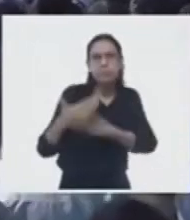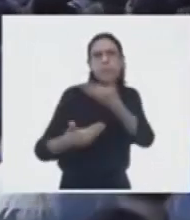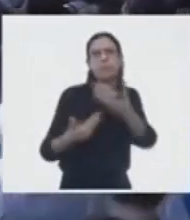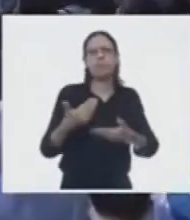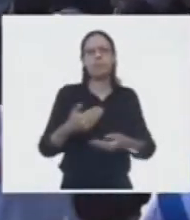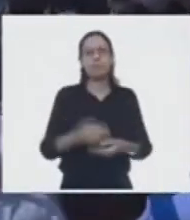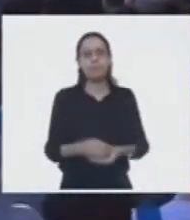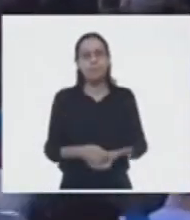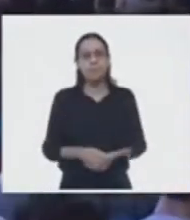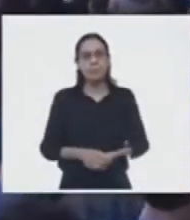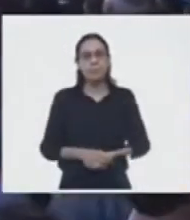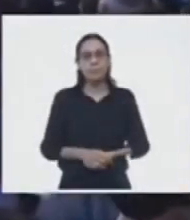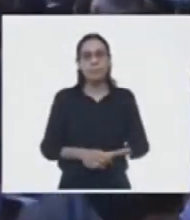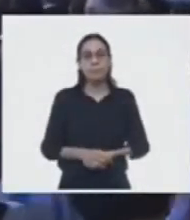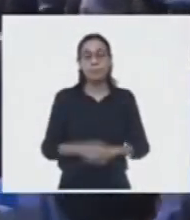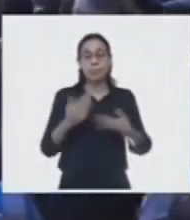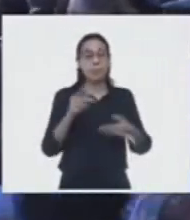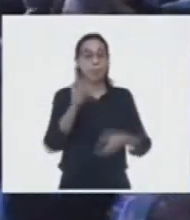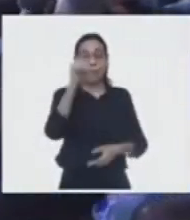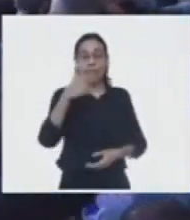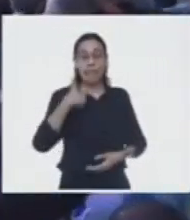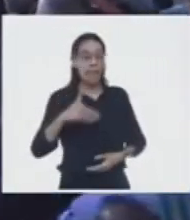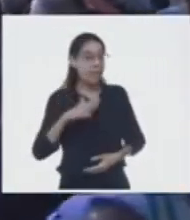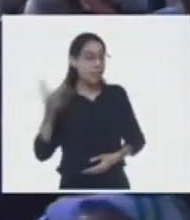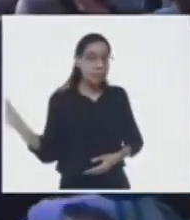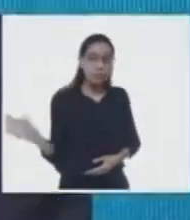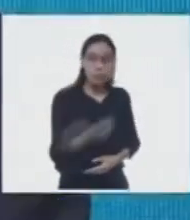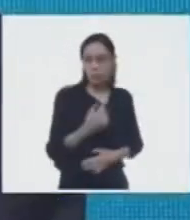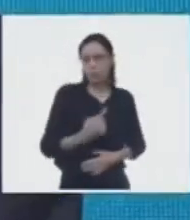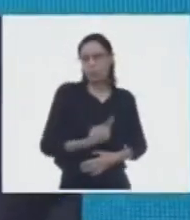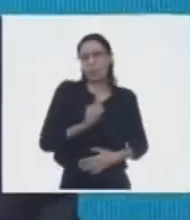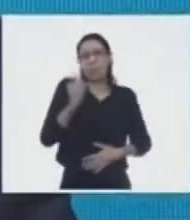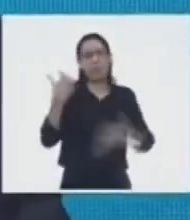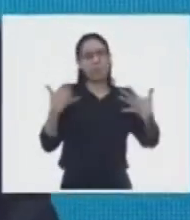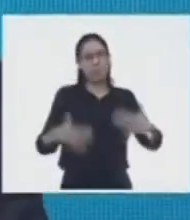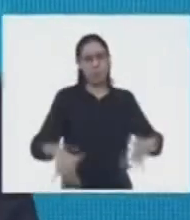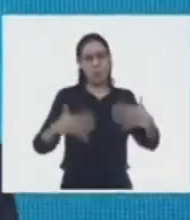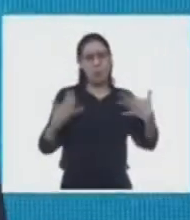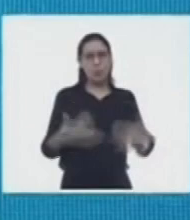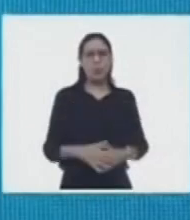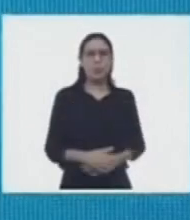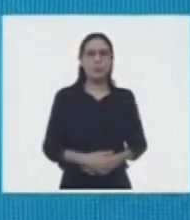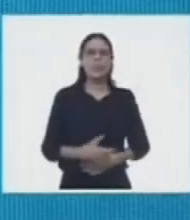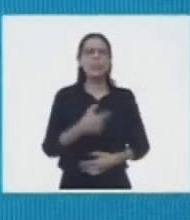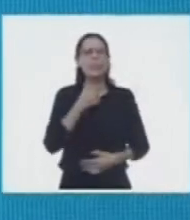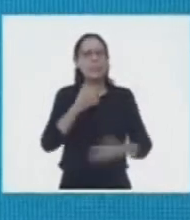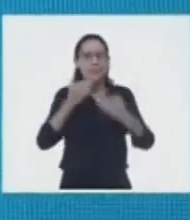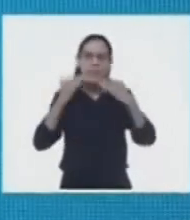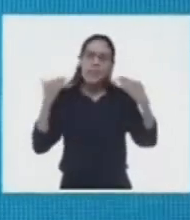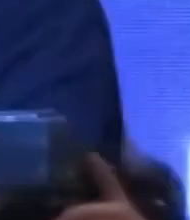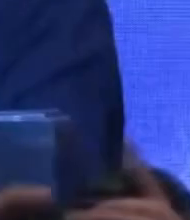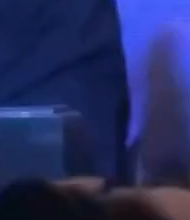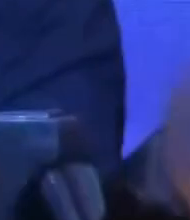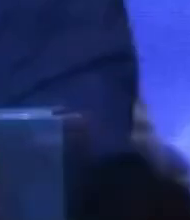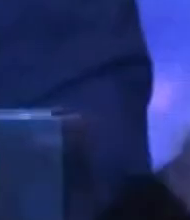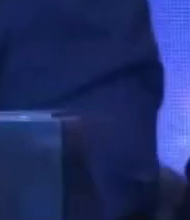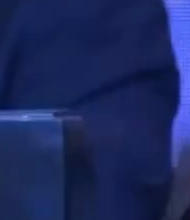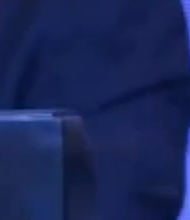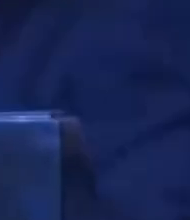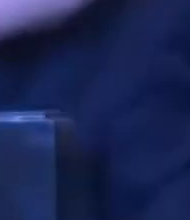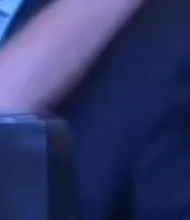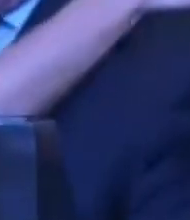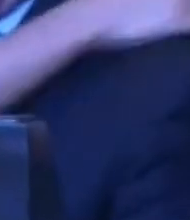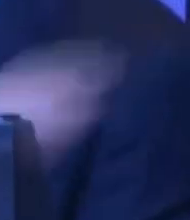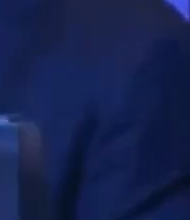E os dois possuem programas muito distintos, como eu comentei. O Milei ele tem um programa muito mais voltado para